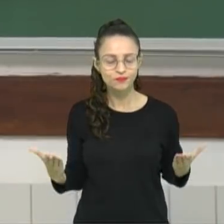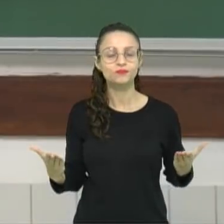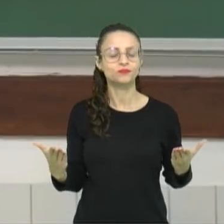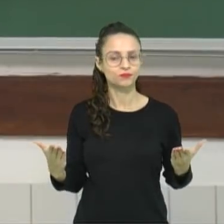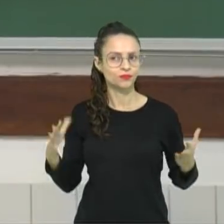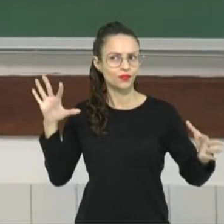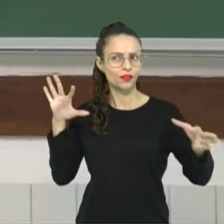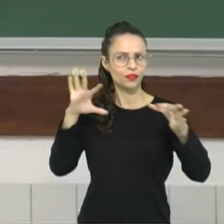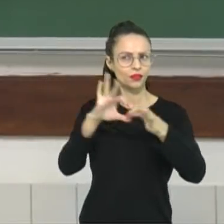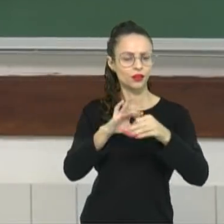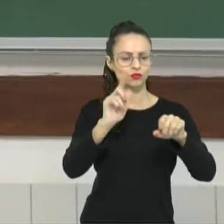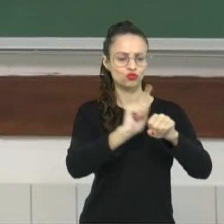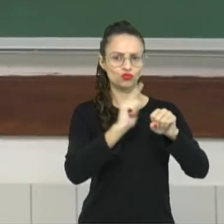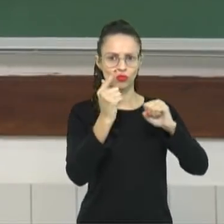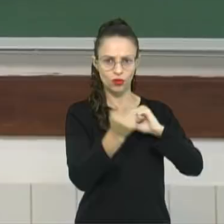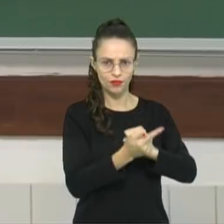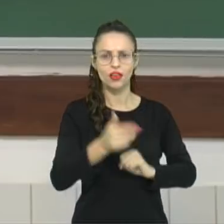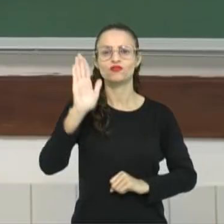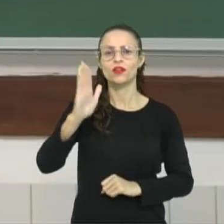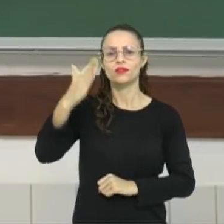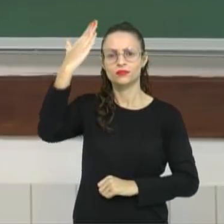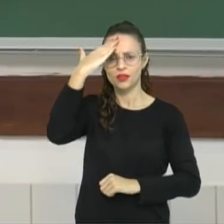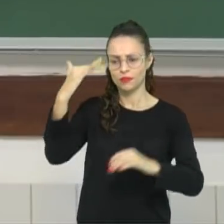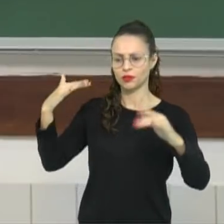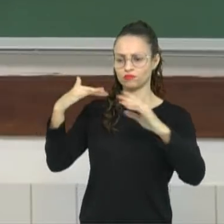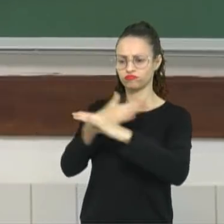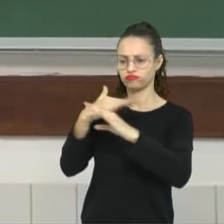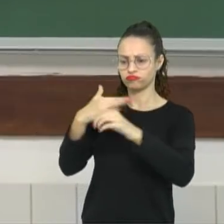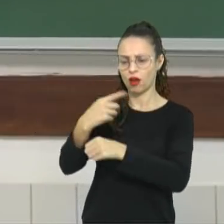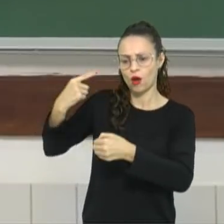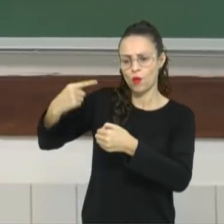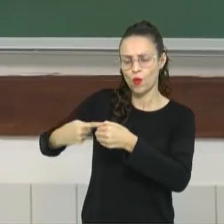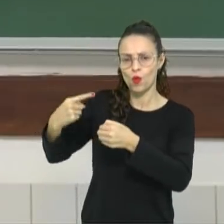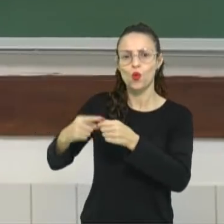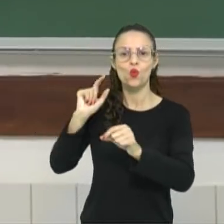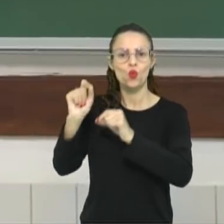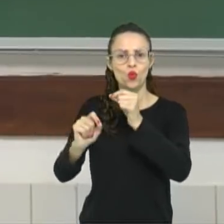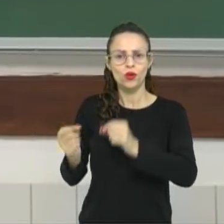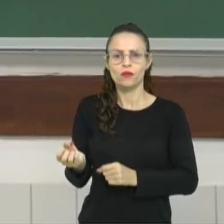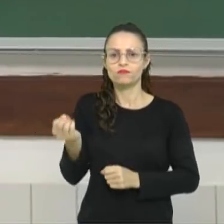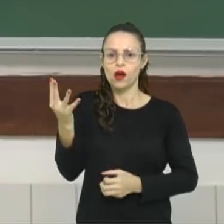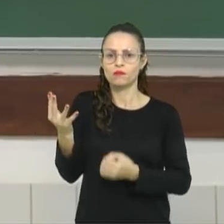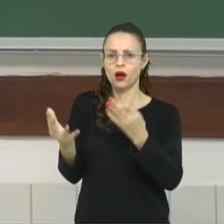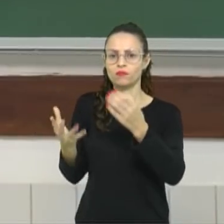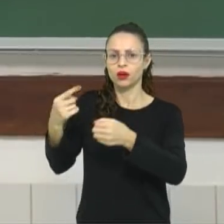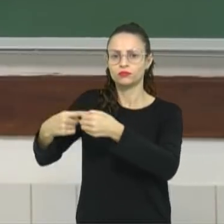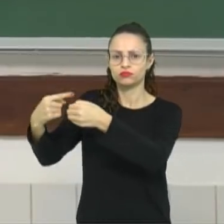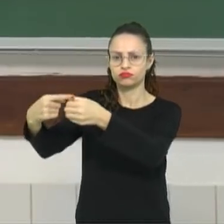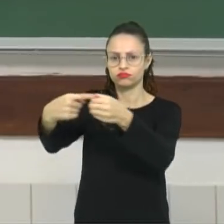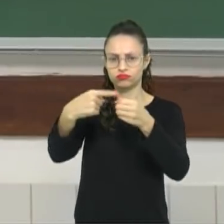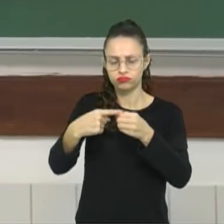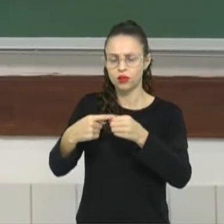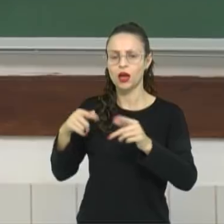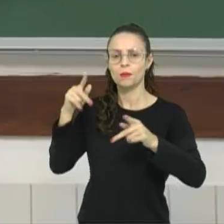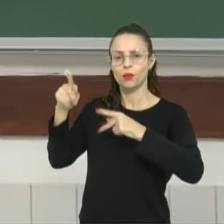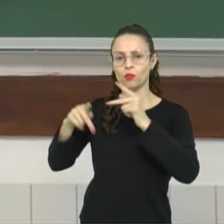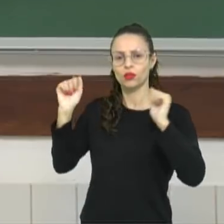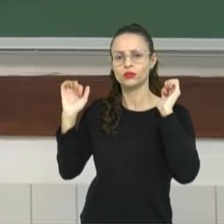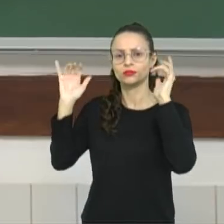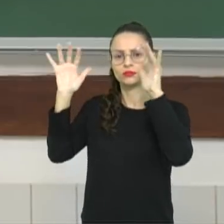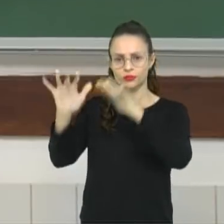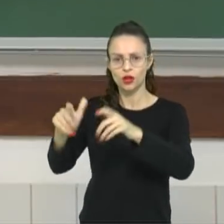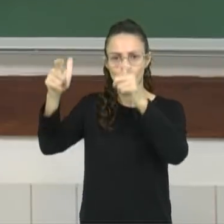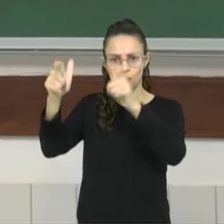com geografia, sabemos que urbanização é essa ideia de surgirem núcleos urbanos, de concentração de população